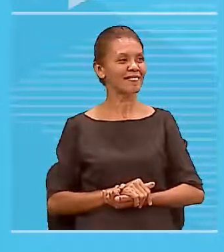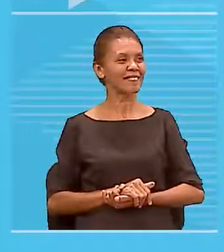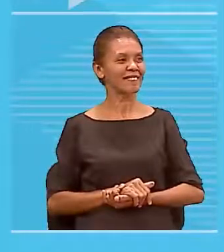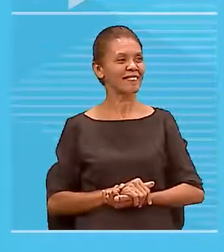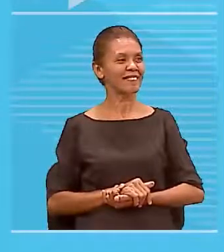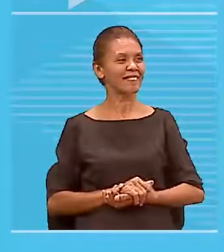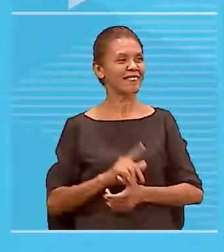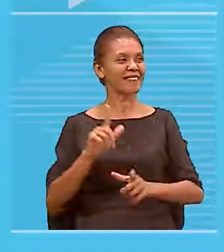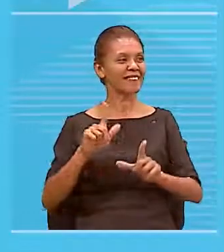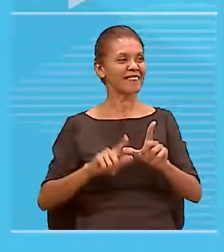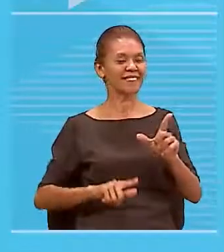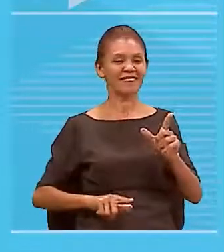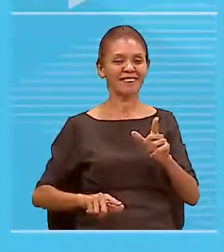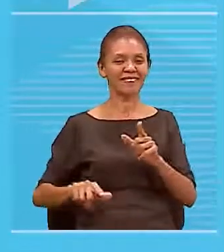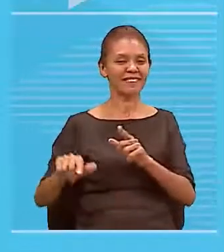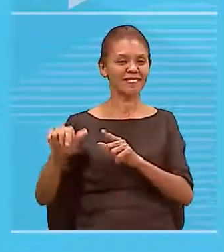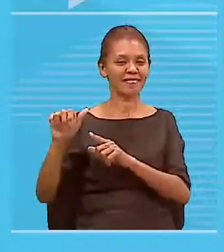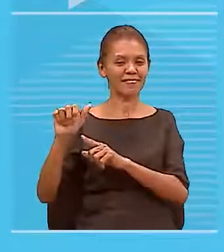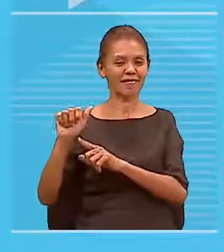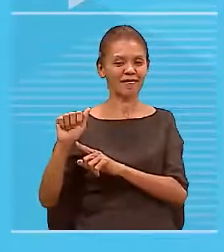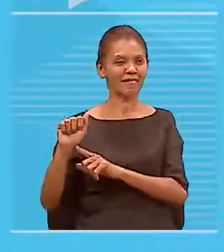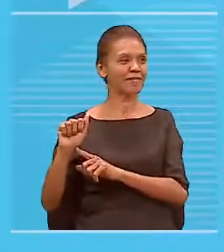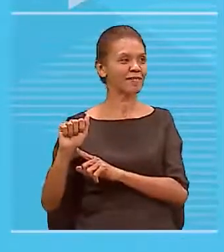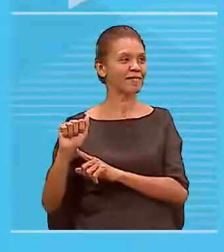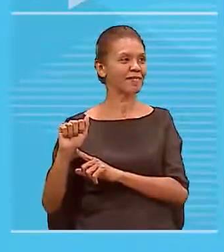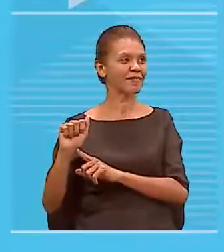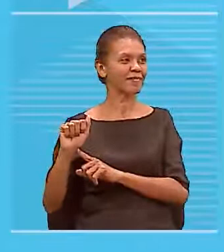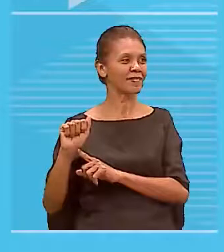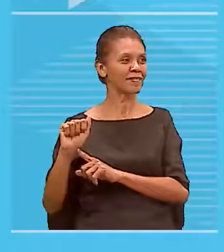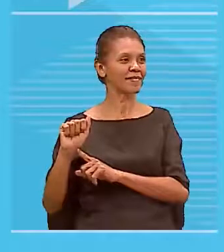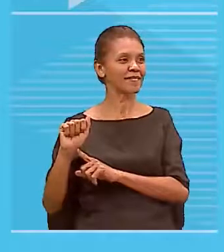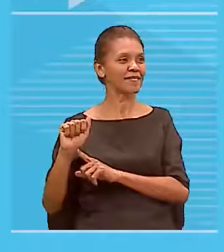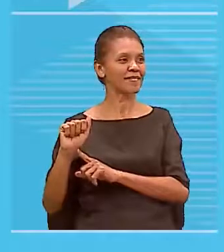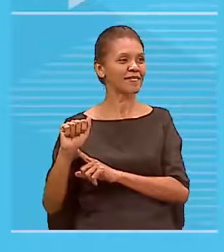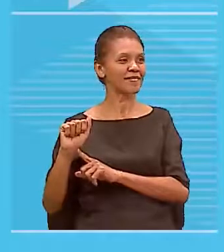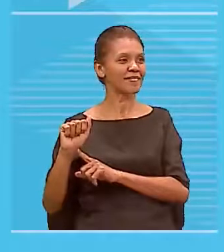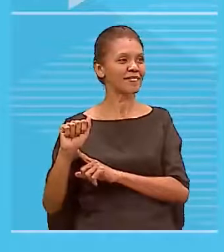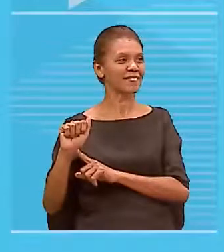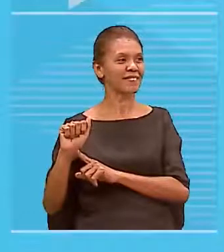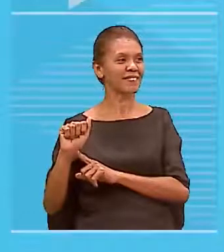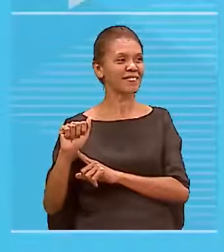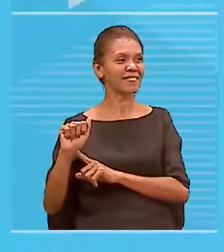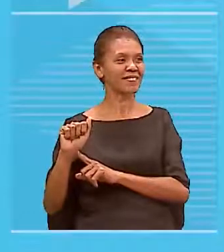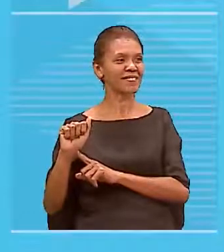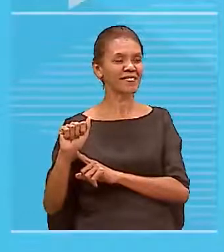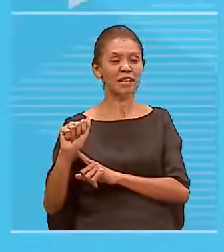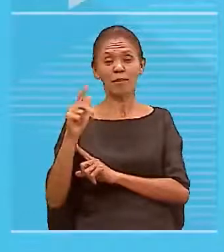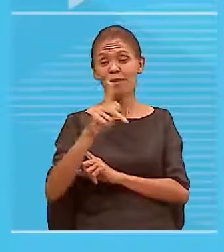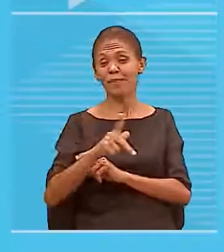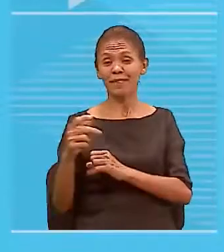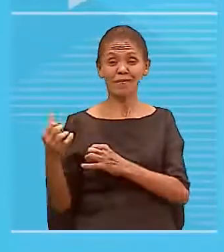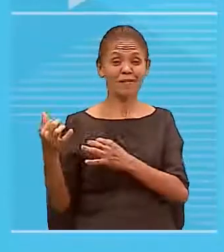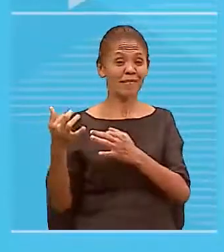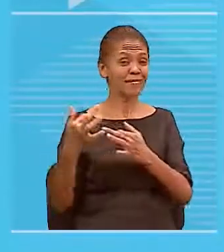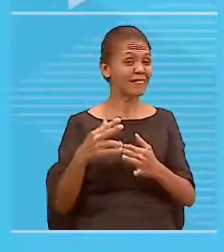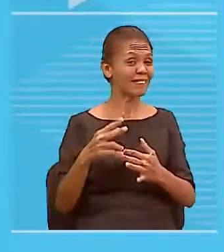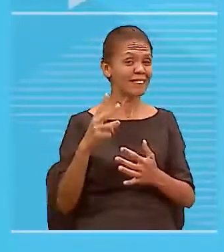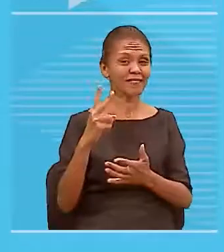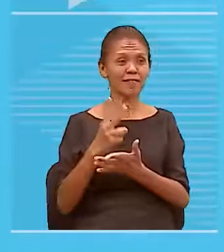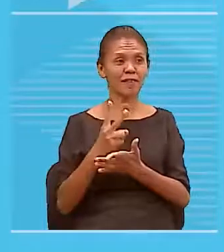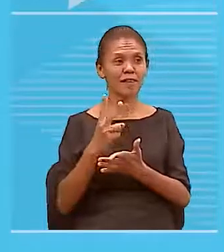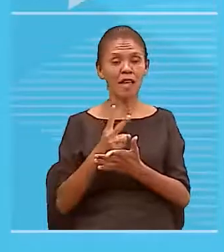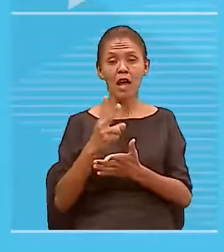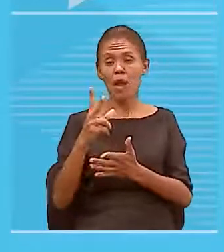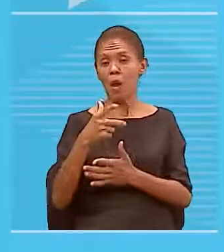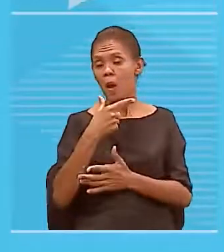responde letra A Turma eu falei para vocês o tempo todo o pai tem